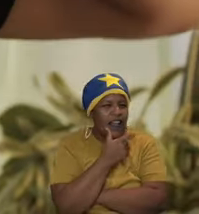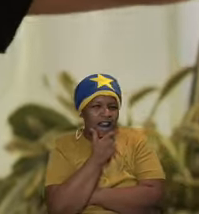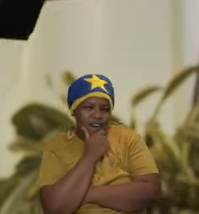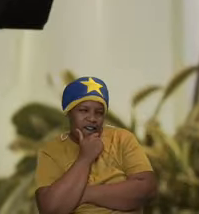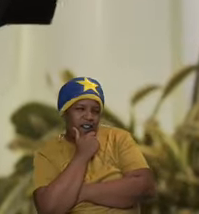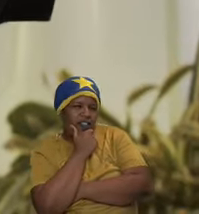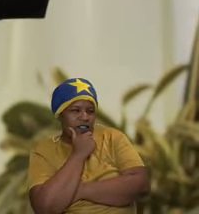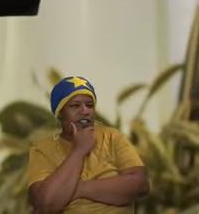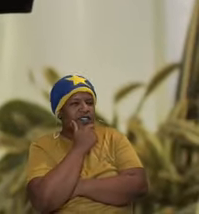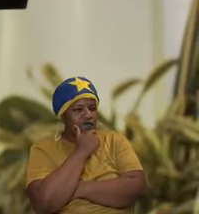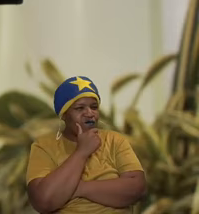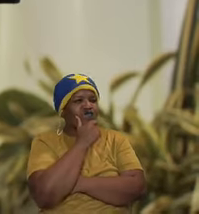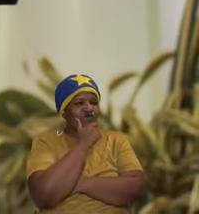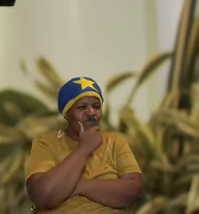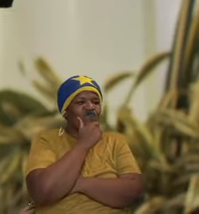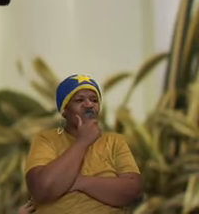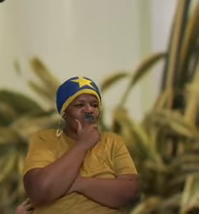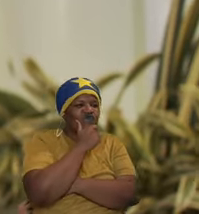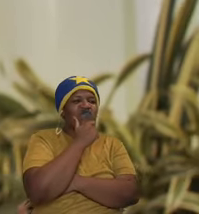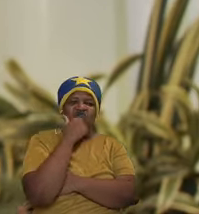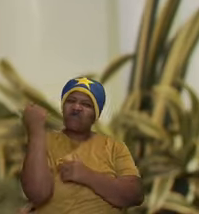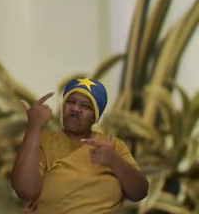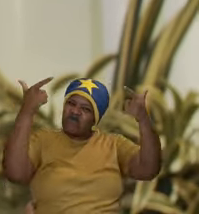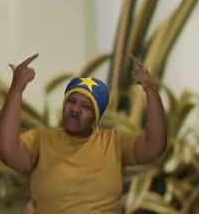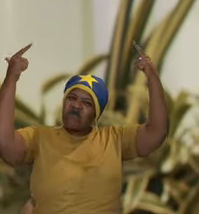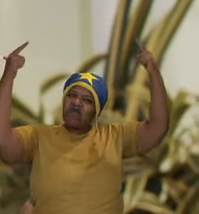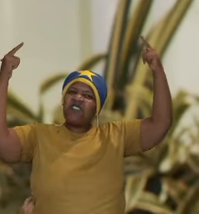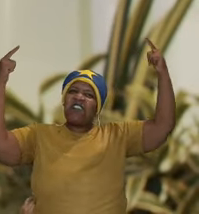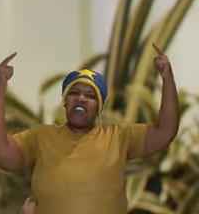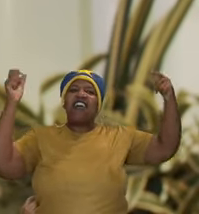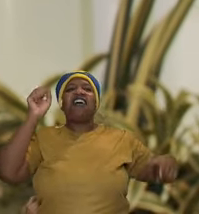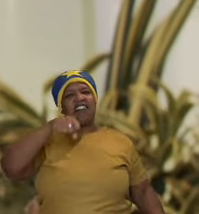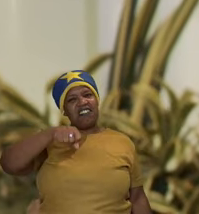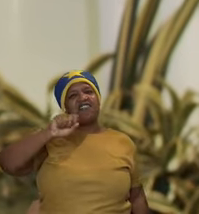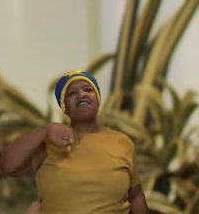malandro intima quando vira quina. Essa e...